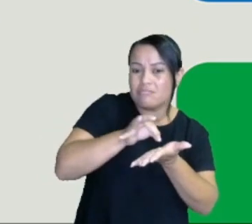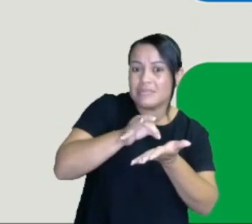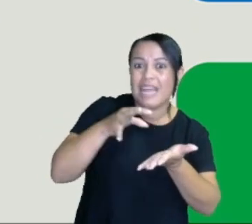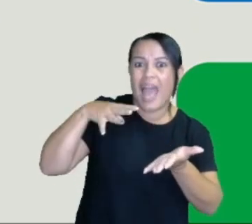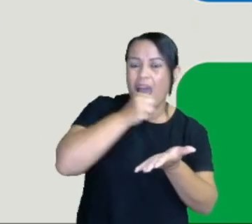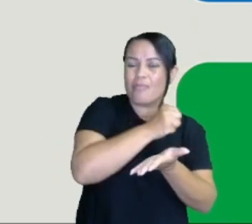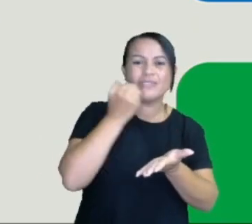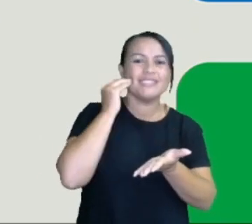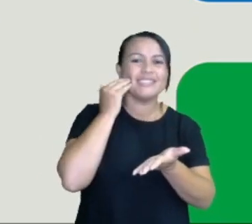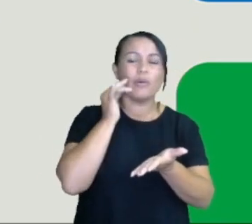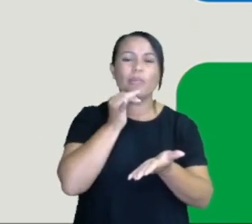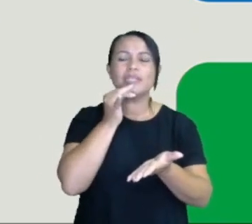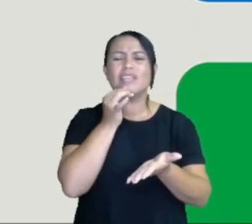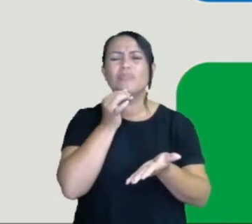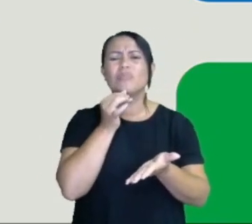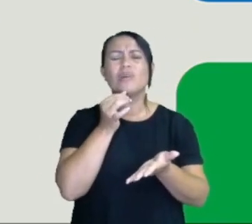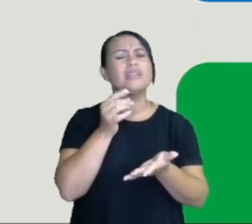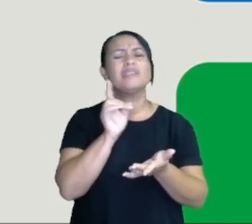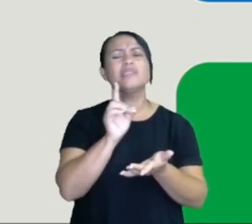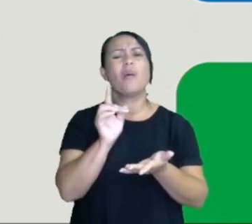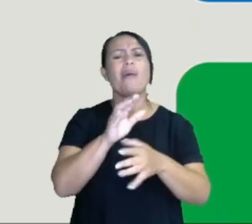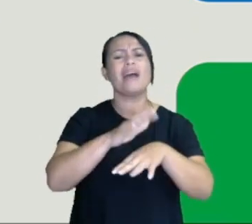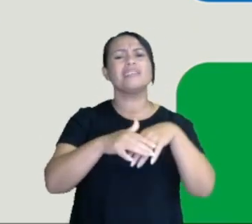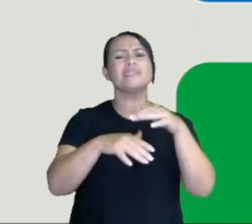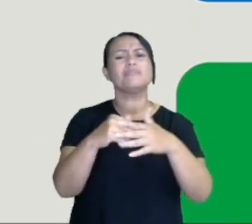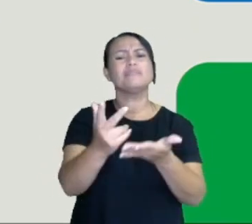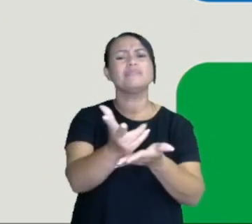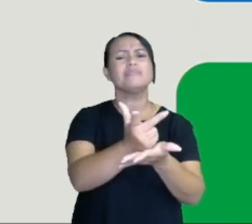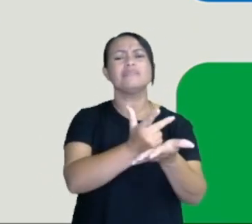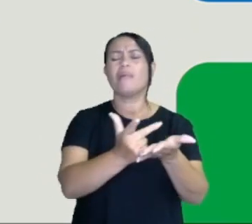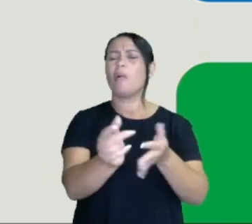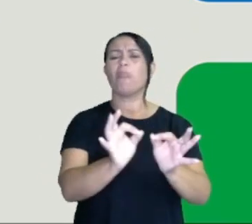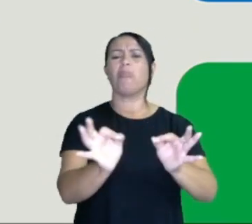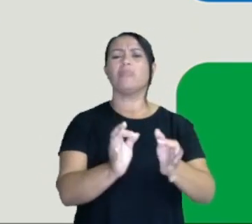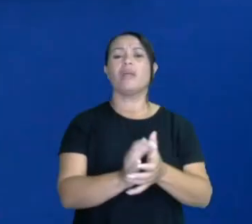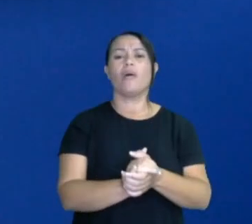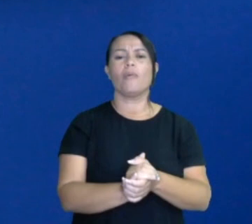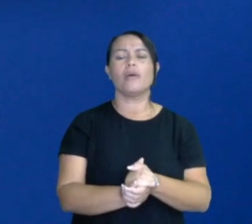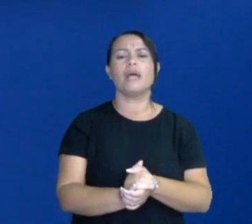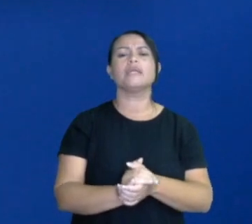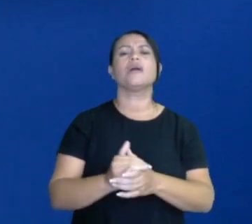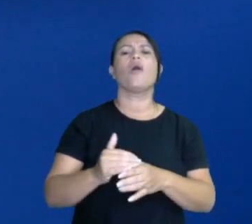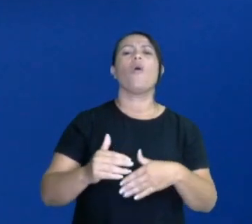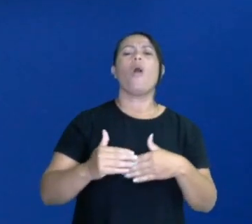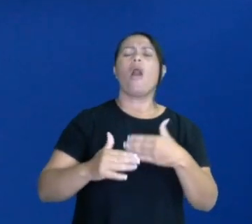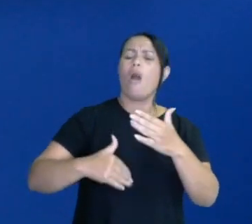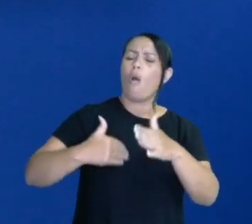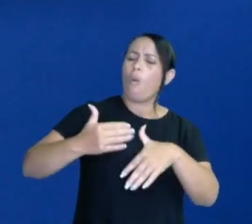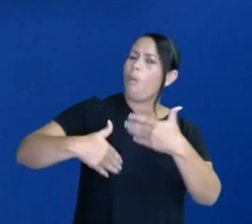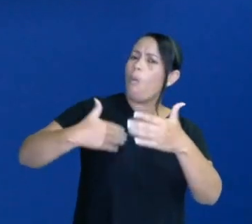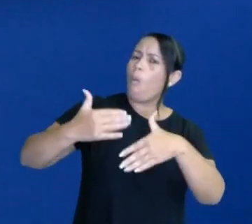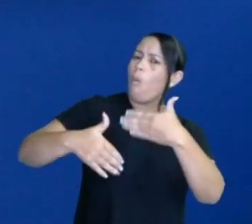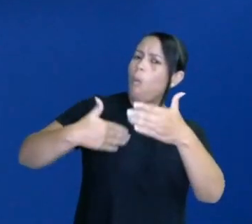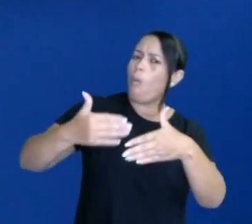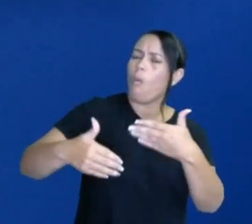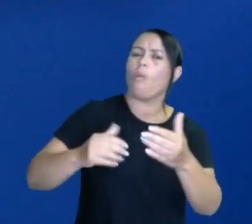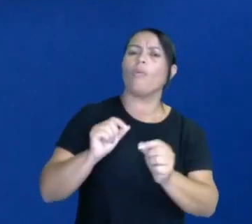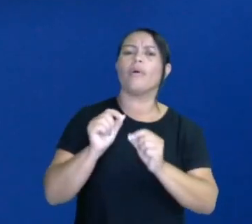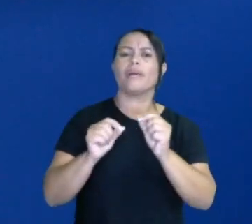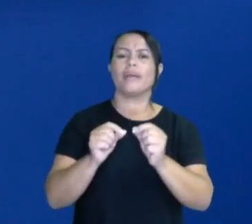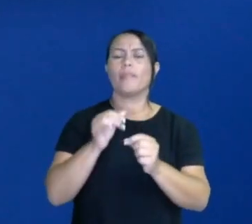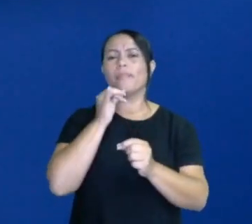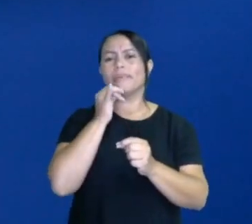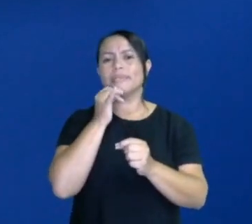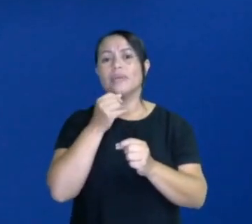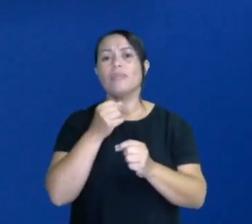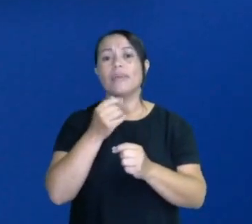direto. E não são mais desenhados à mão. Então aí, ao longo de todo o processo, né, que a